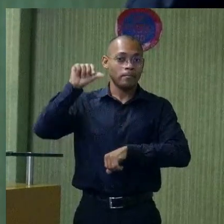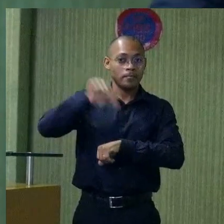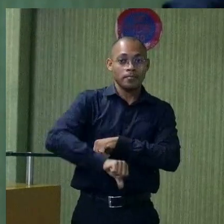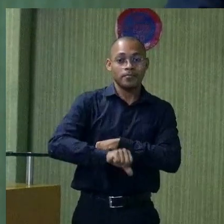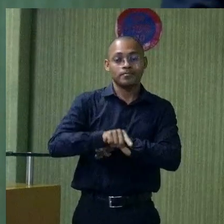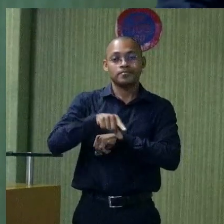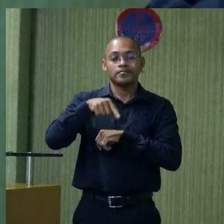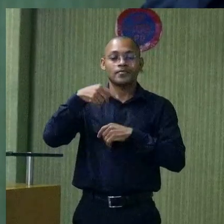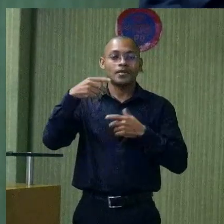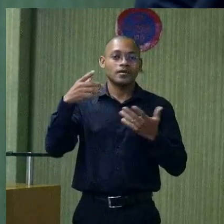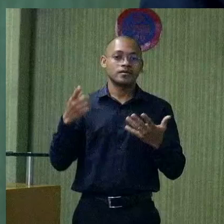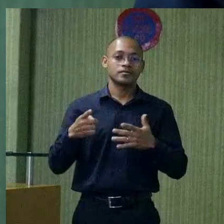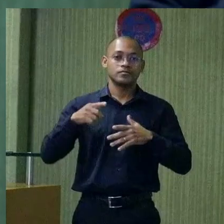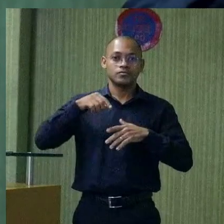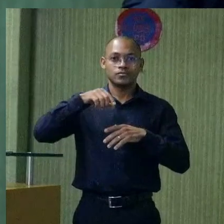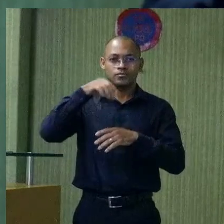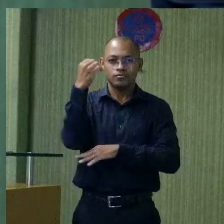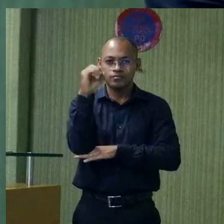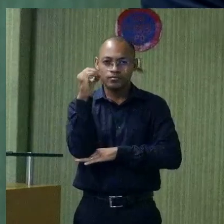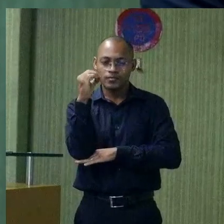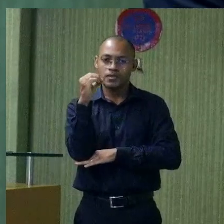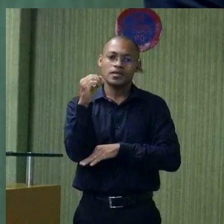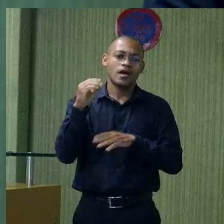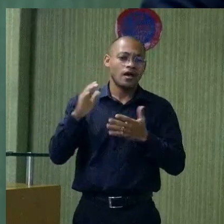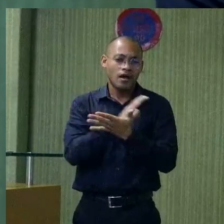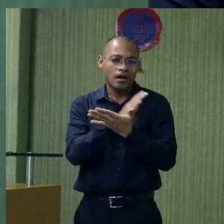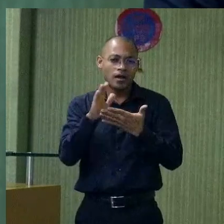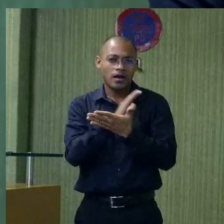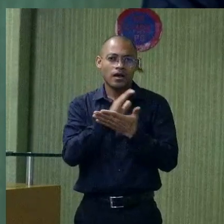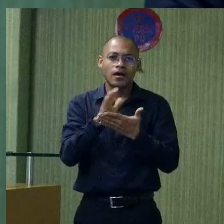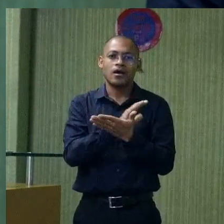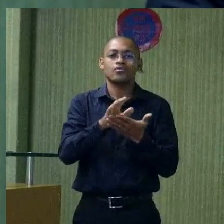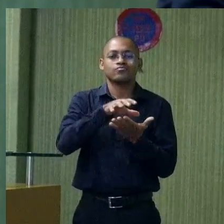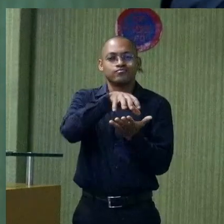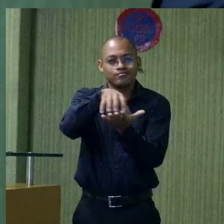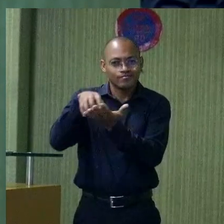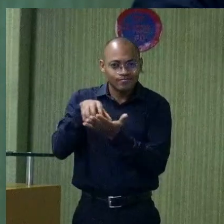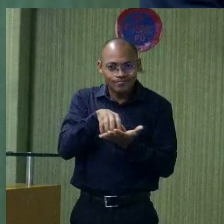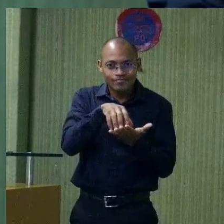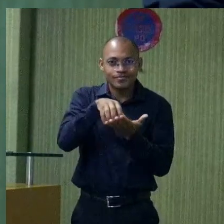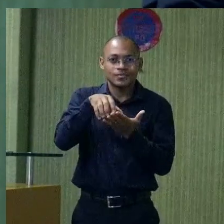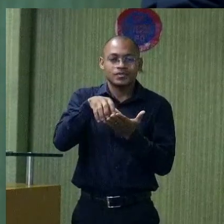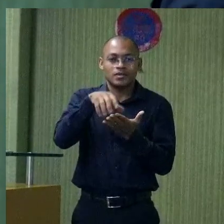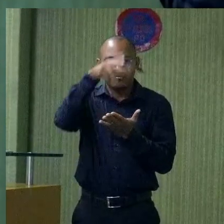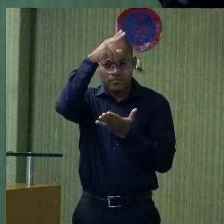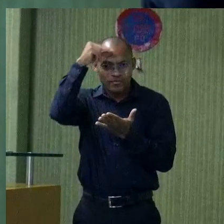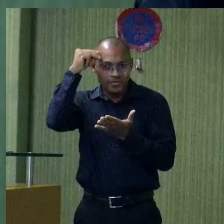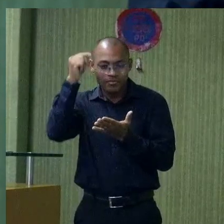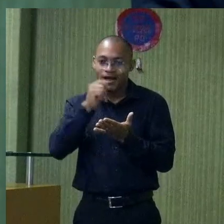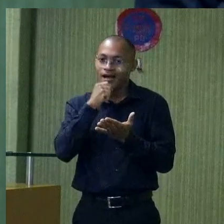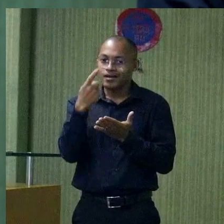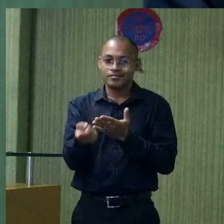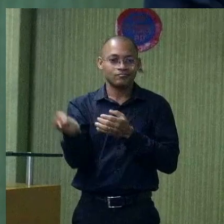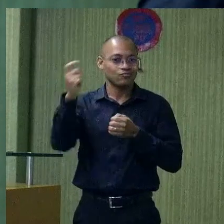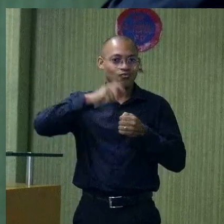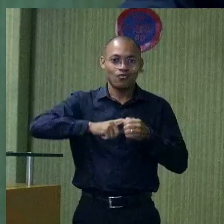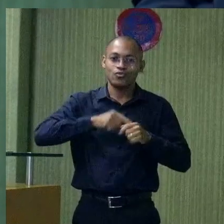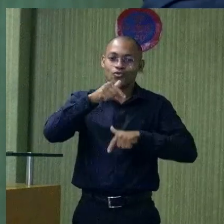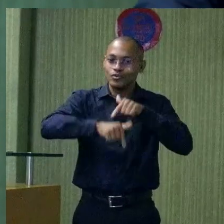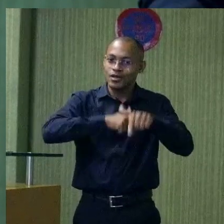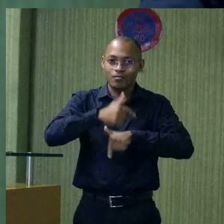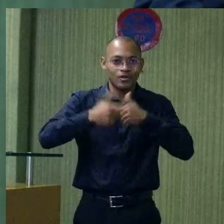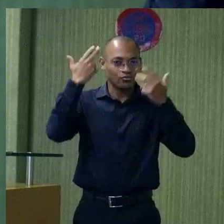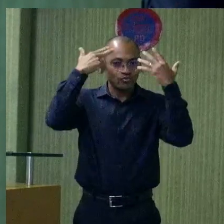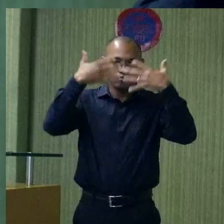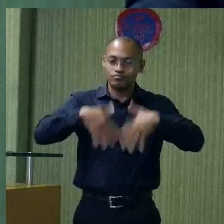que surgiram muitos órgãos públicos não retornaram para os seus espaços até hoje inclusive a Secretaria Estadual